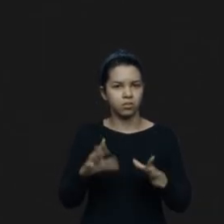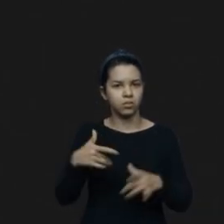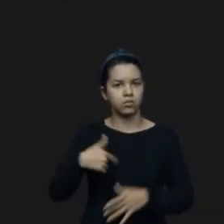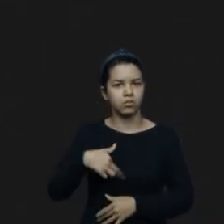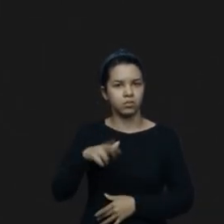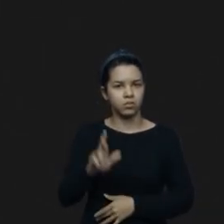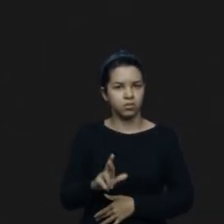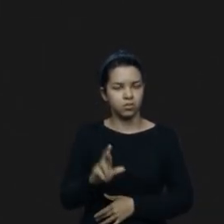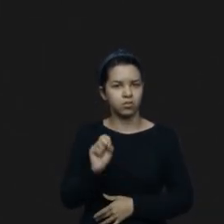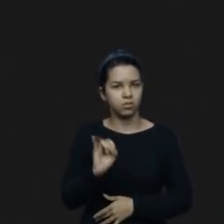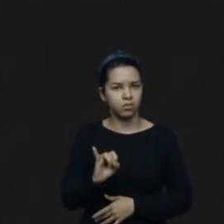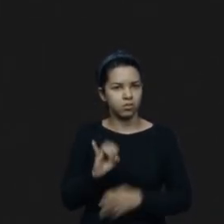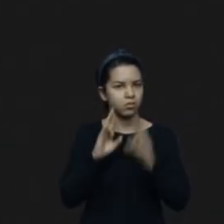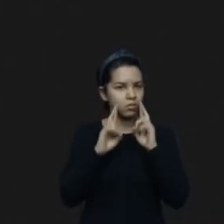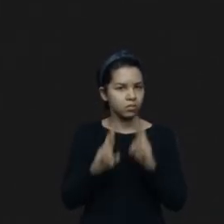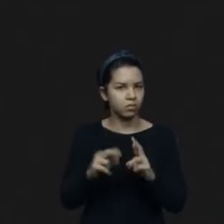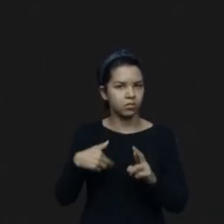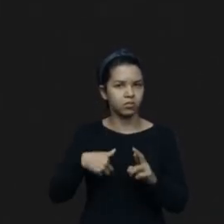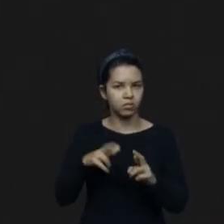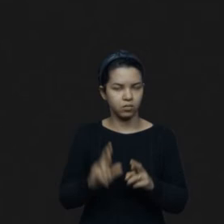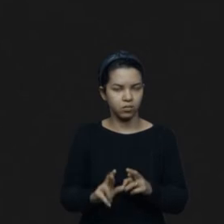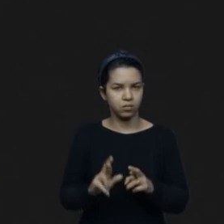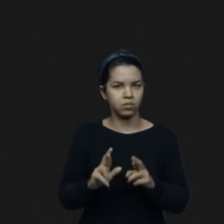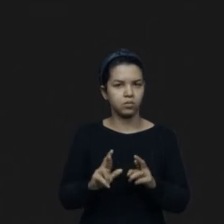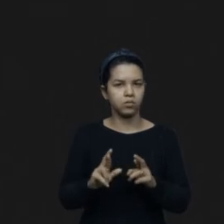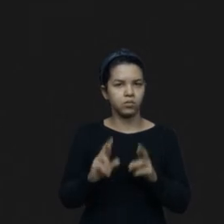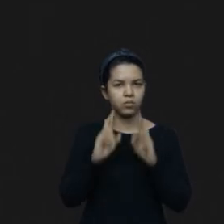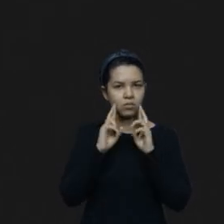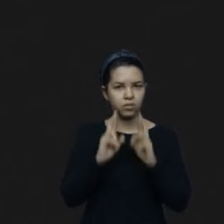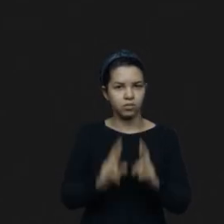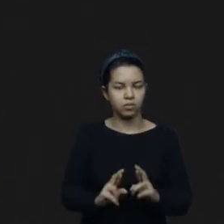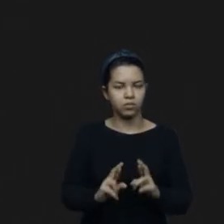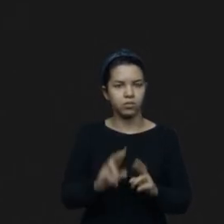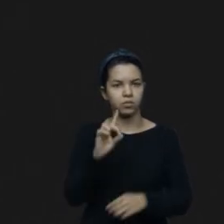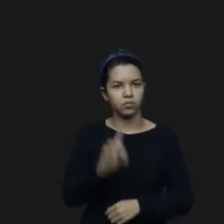religiosa, não há o pleno respeito aos direitos civis, nem aos direitos